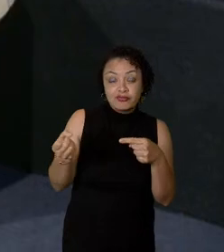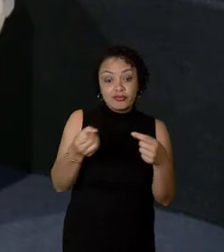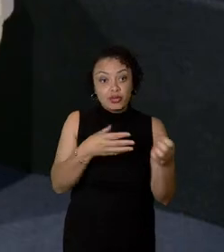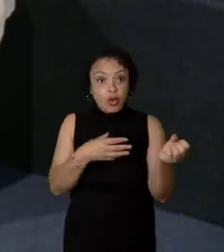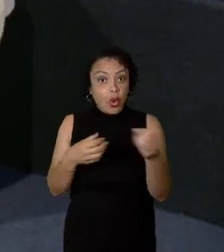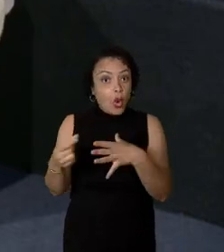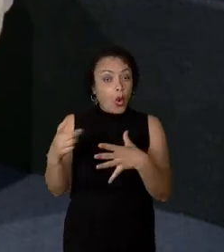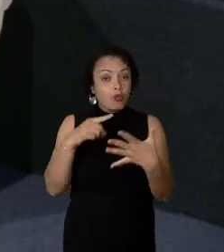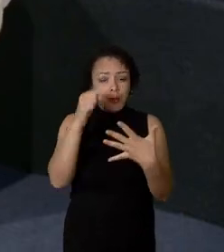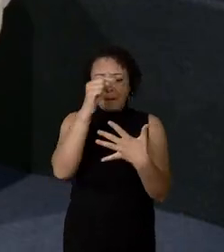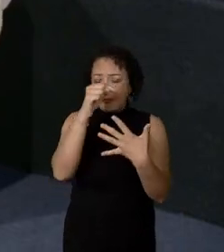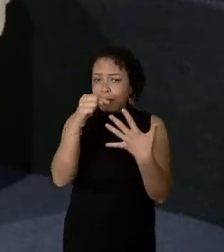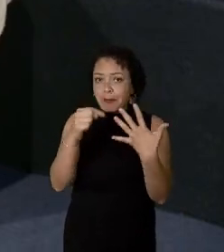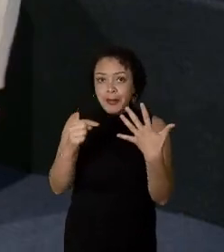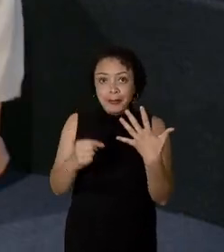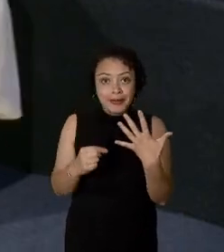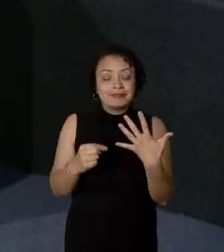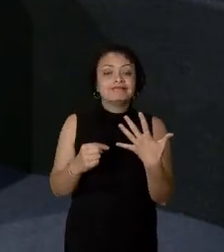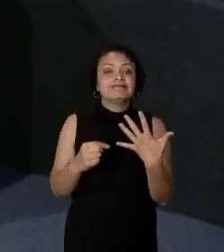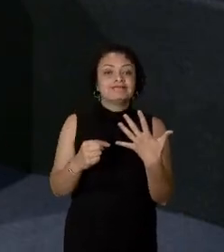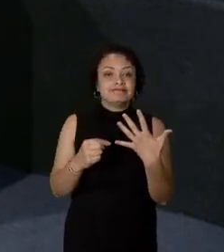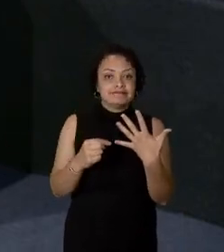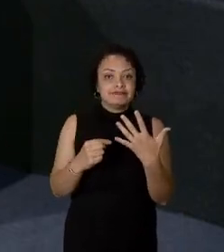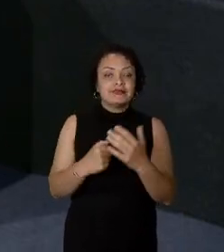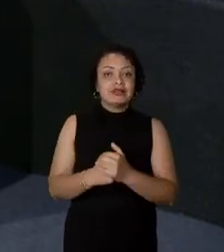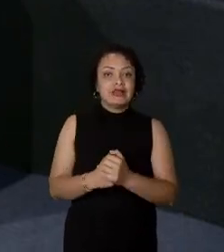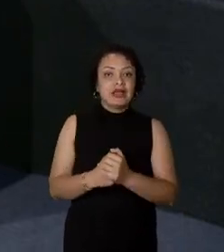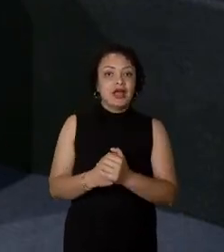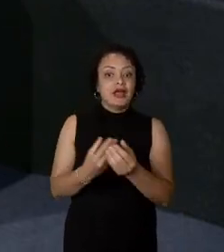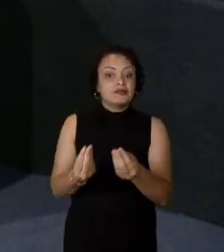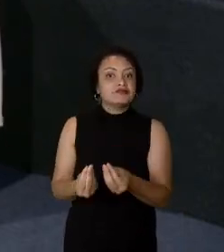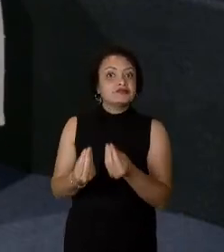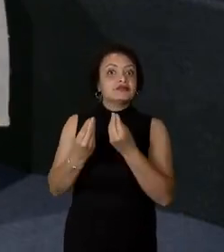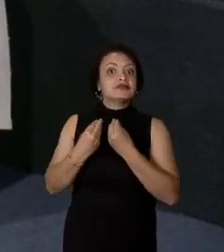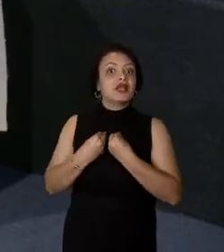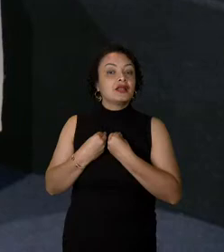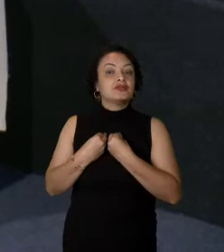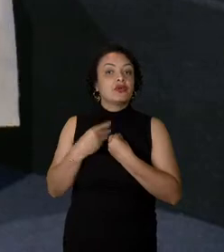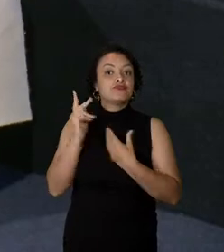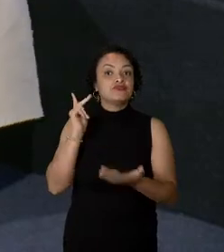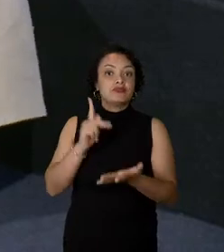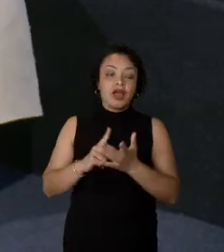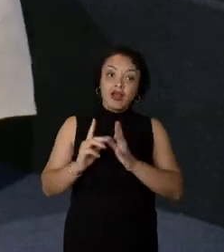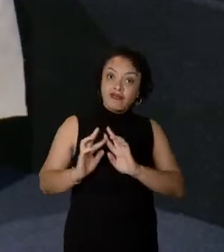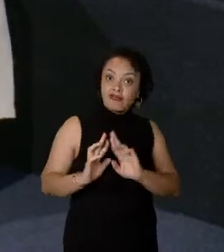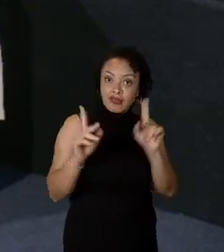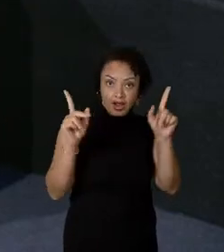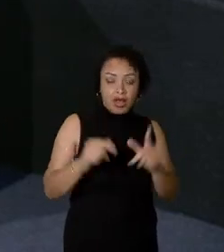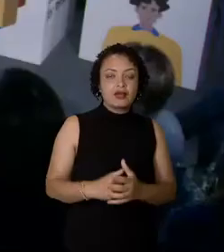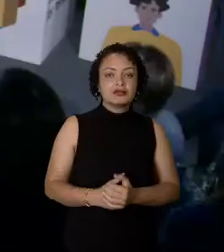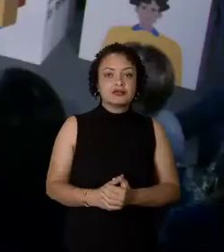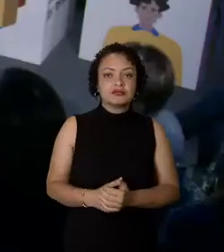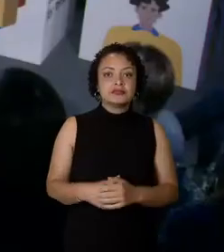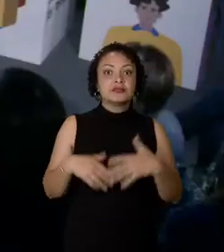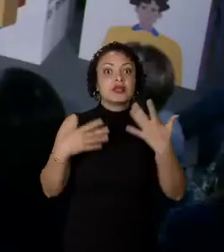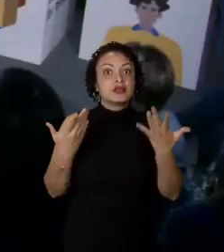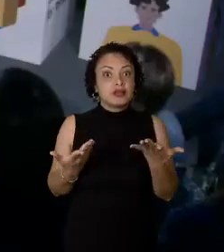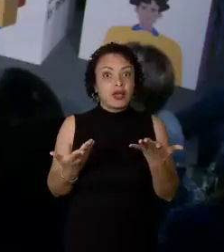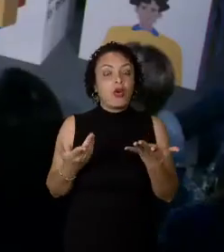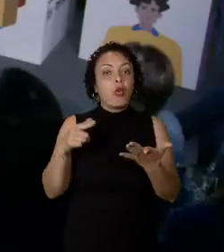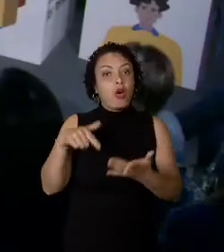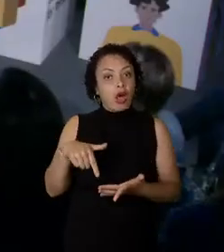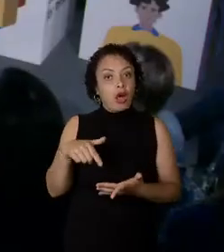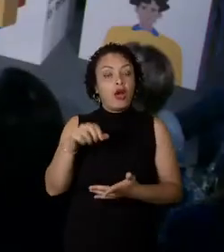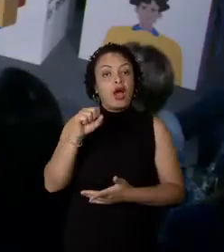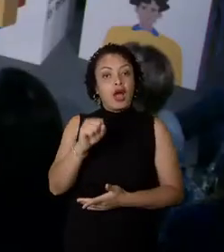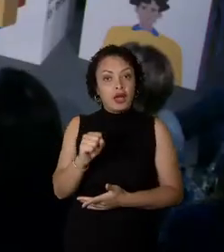dessa experiência, né, trouxeram novas realidades. Então, é nesse sentido que essa edição do Solve for